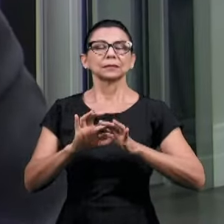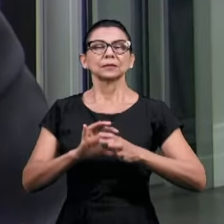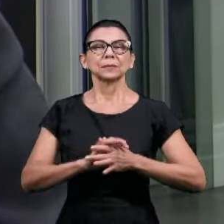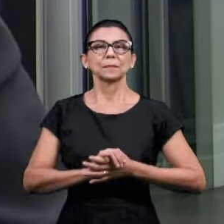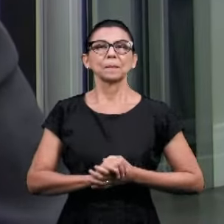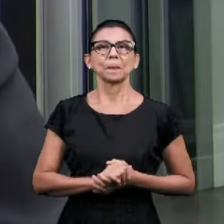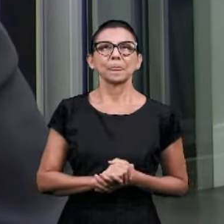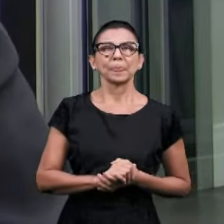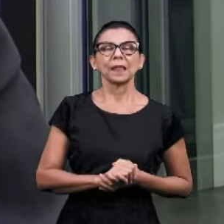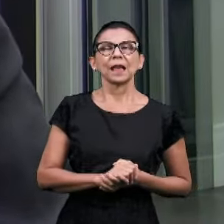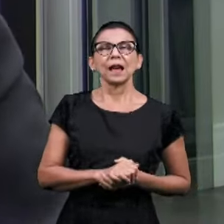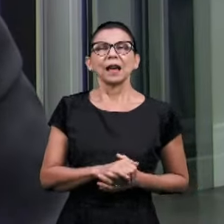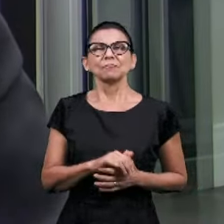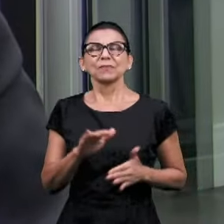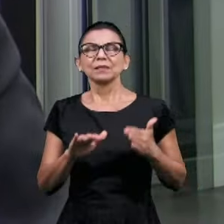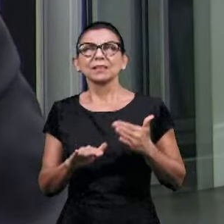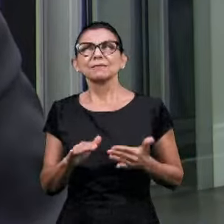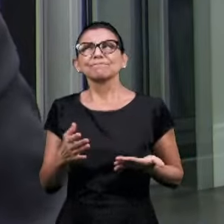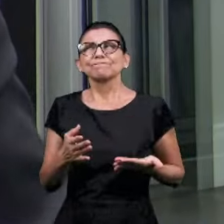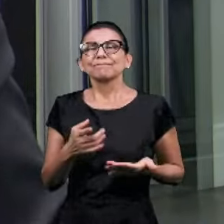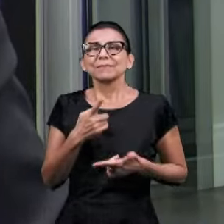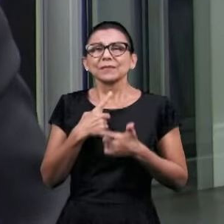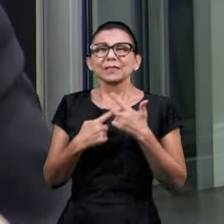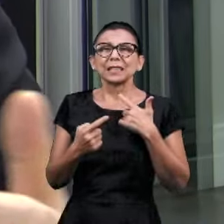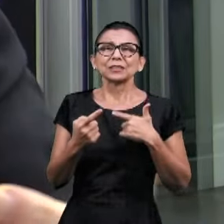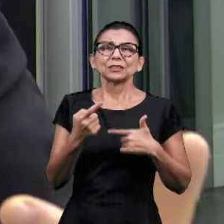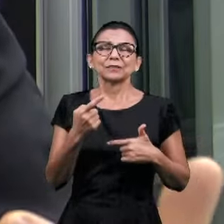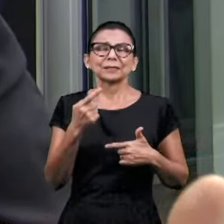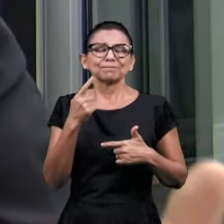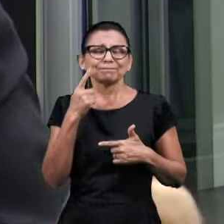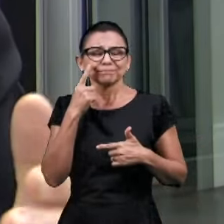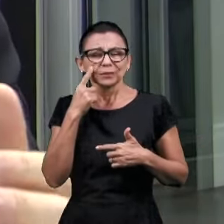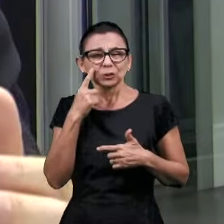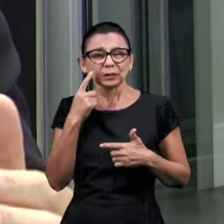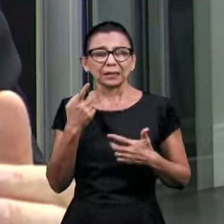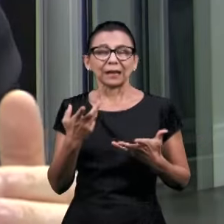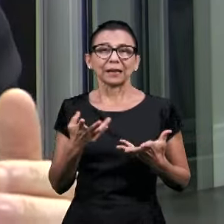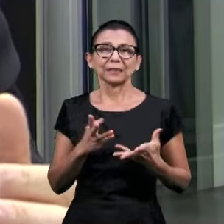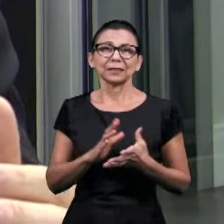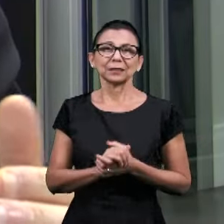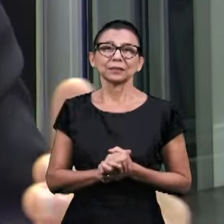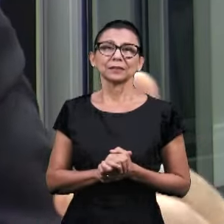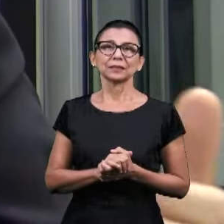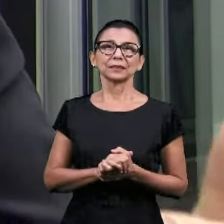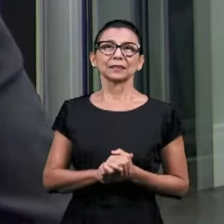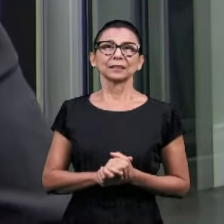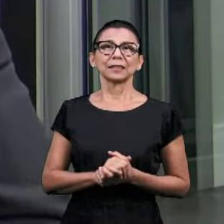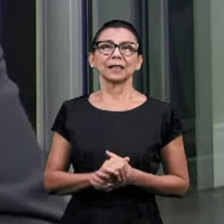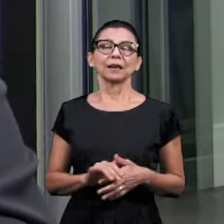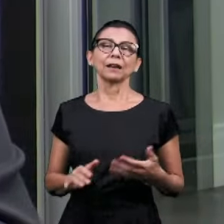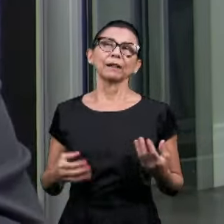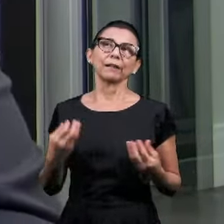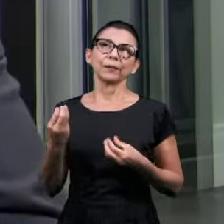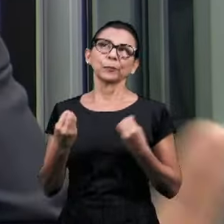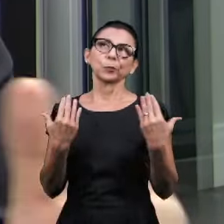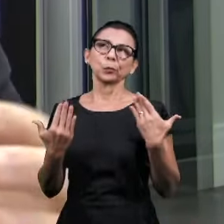até de quebrantamento, né, porque é como se ele não está vendo, mas é como se ele